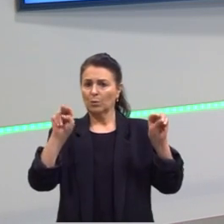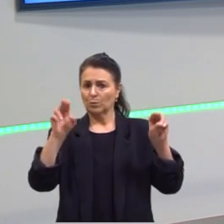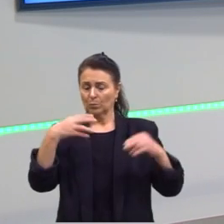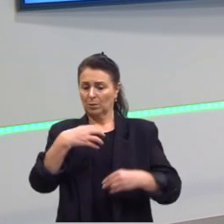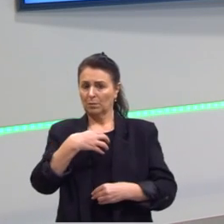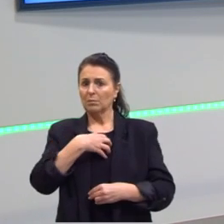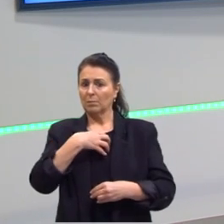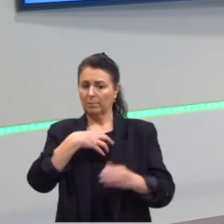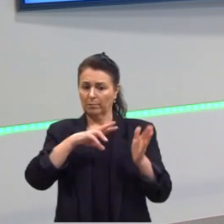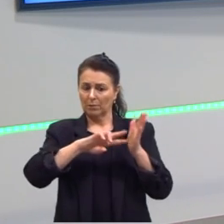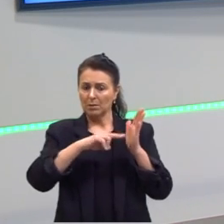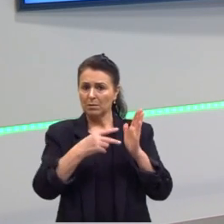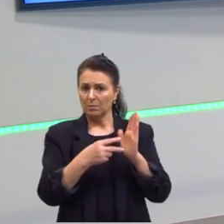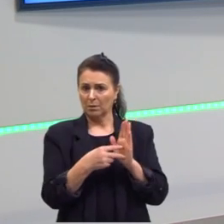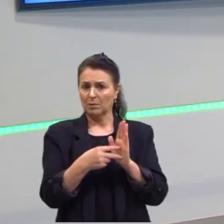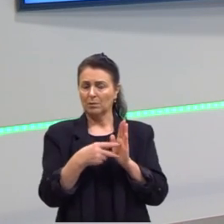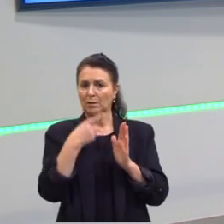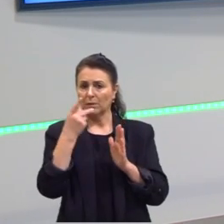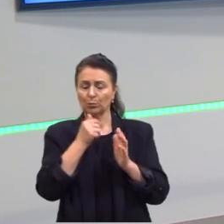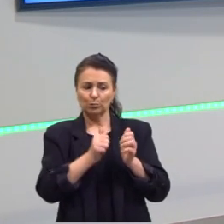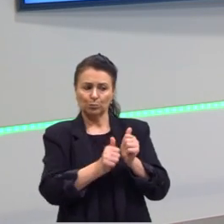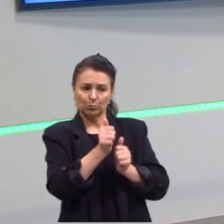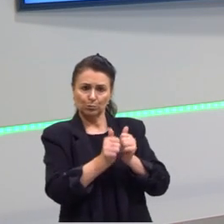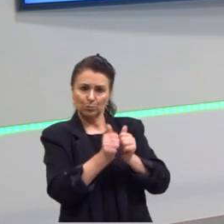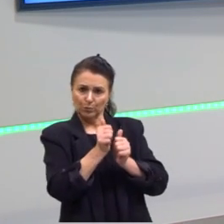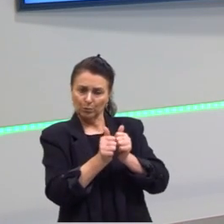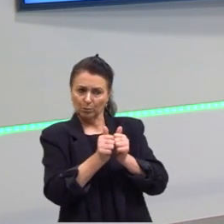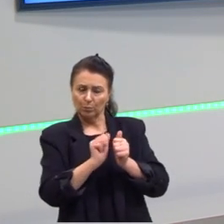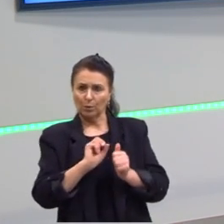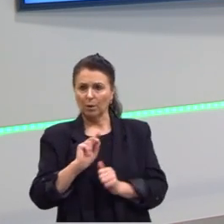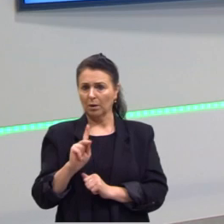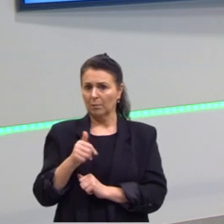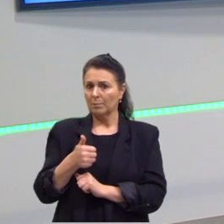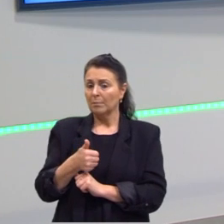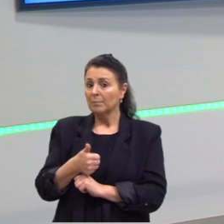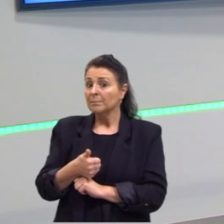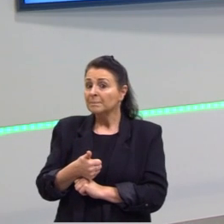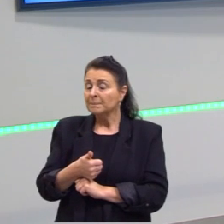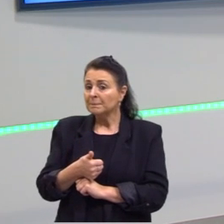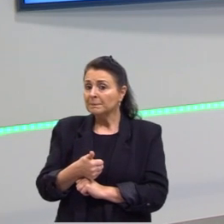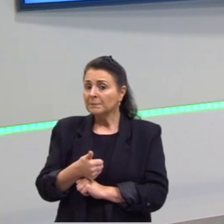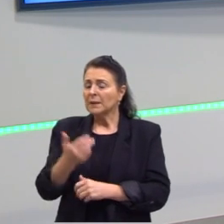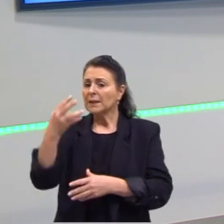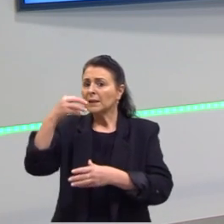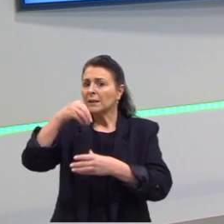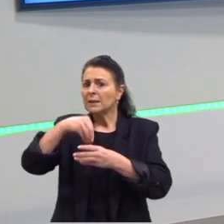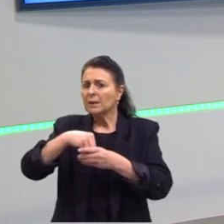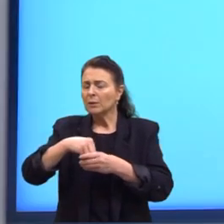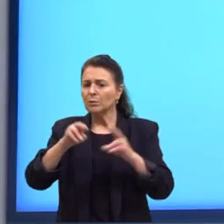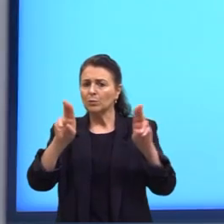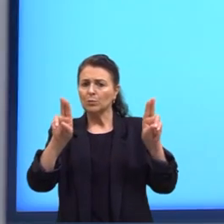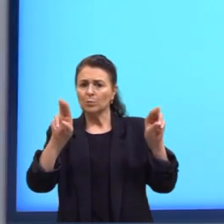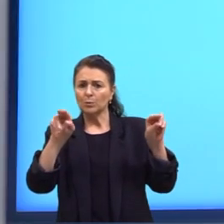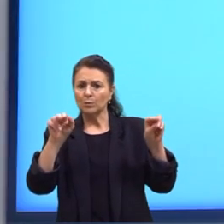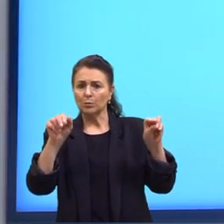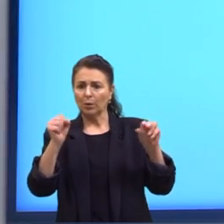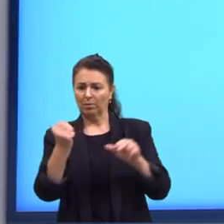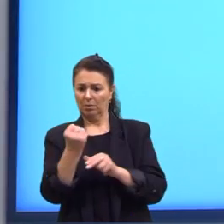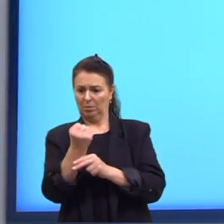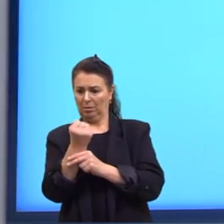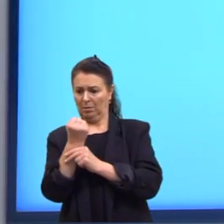semântica Thalia gente está falando sobre jogo de futebol Ok mas dentro do assunto